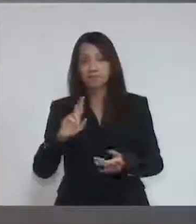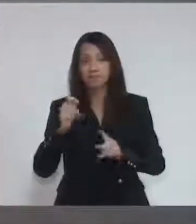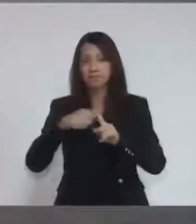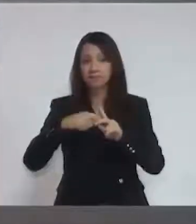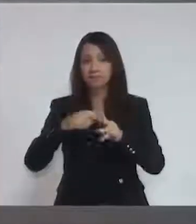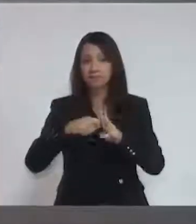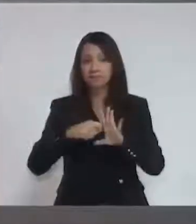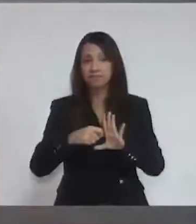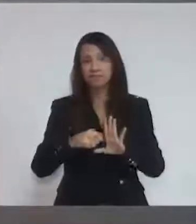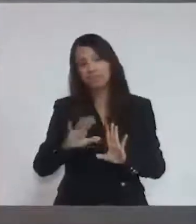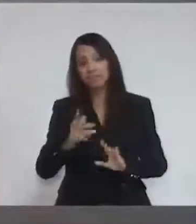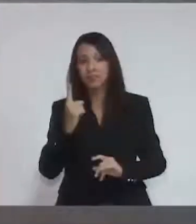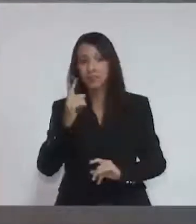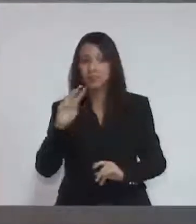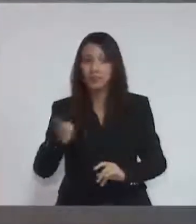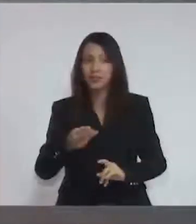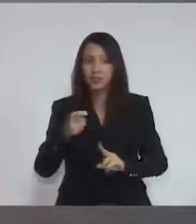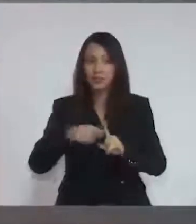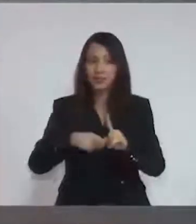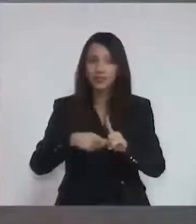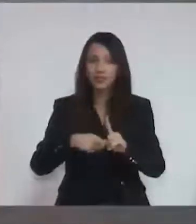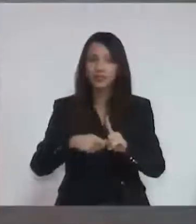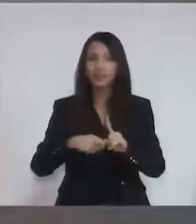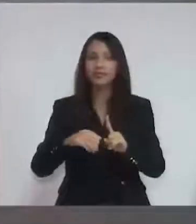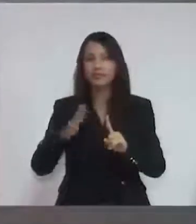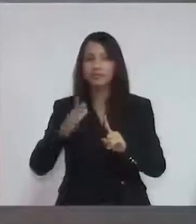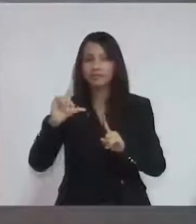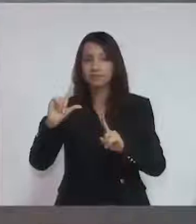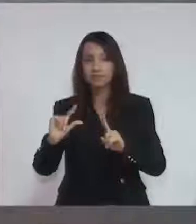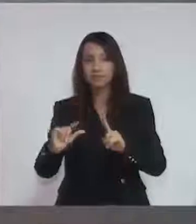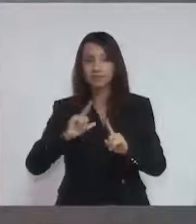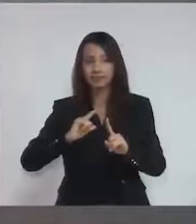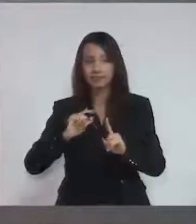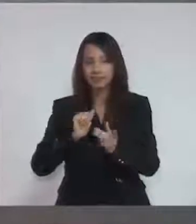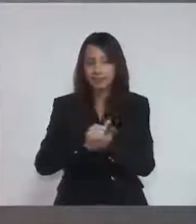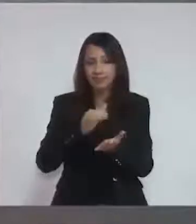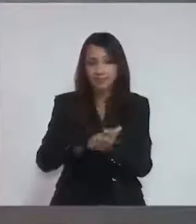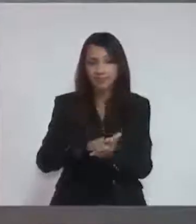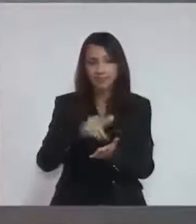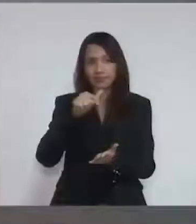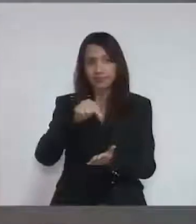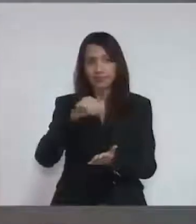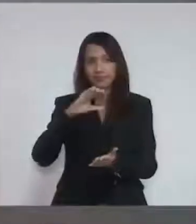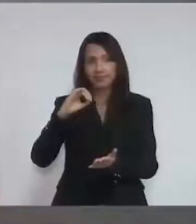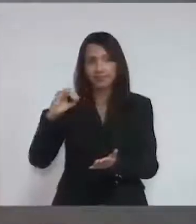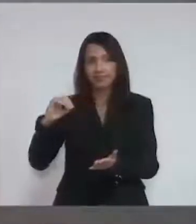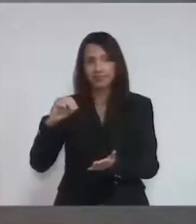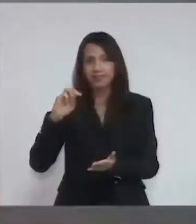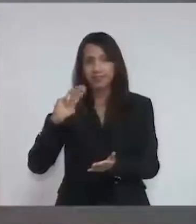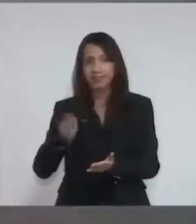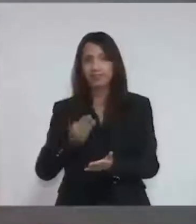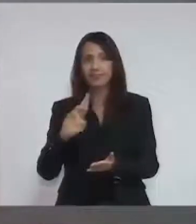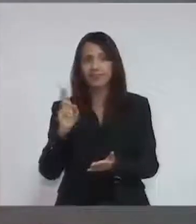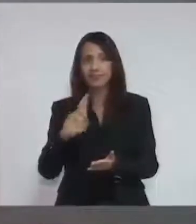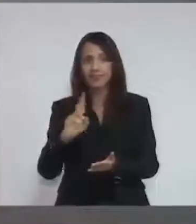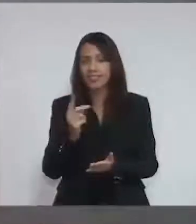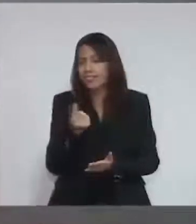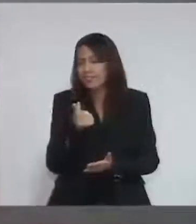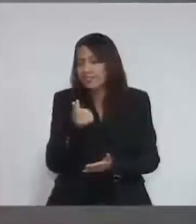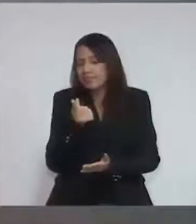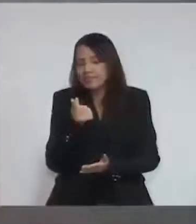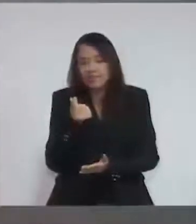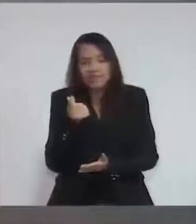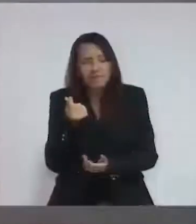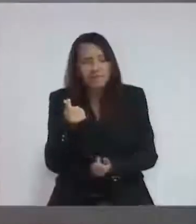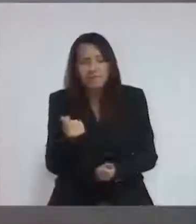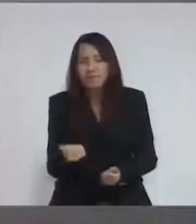R$500 mil por mês, a média, e a gente está chegando a uma média de arrecadação de multas de R$700 mil. É muito dinheiro,